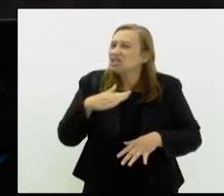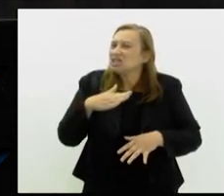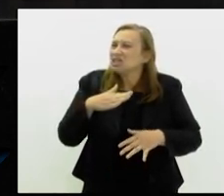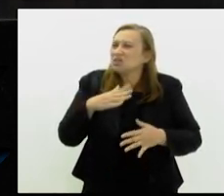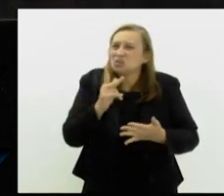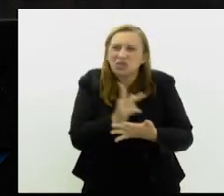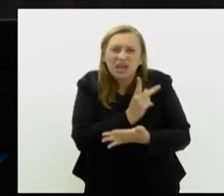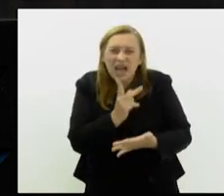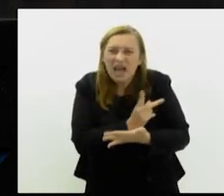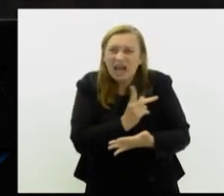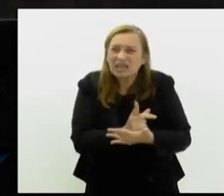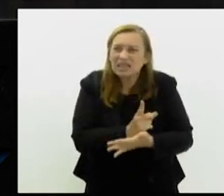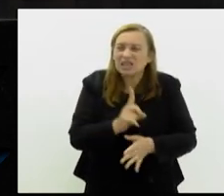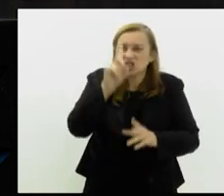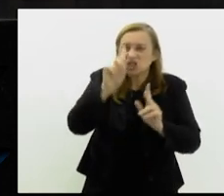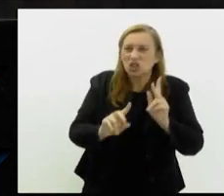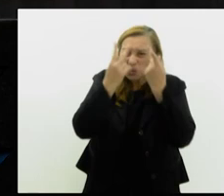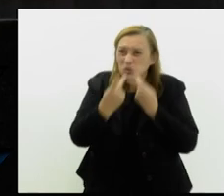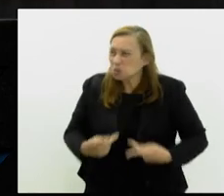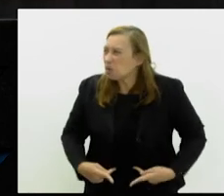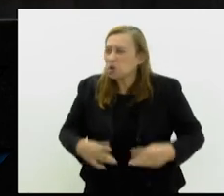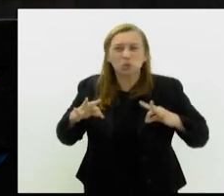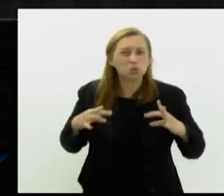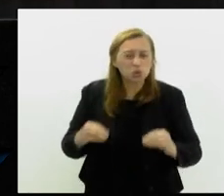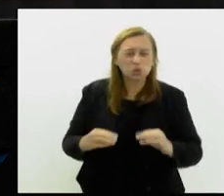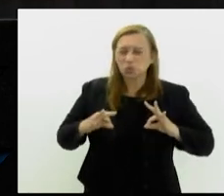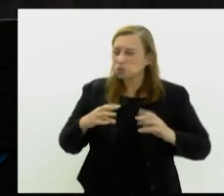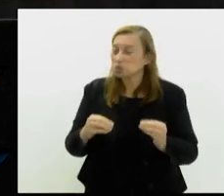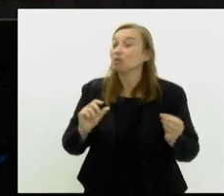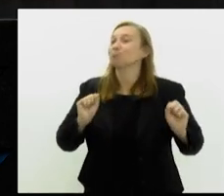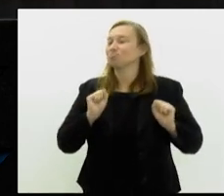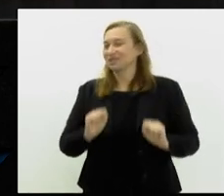humanos tudo tudo é